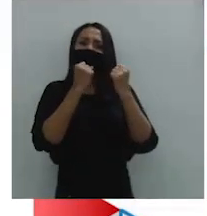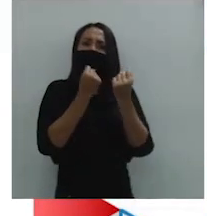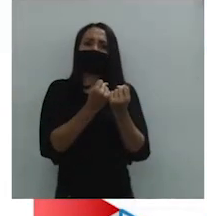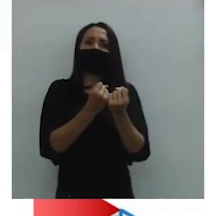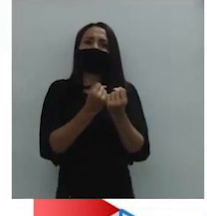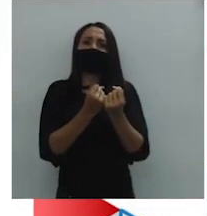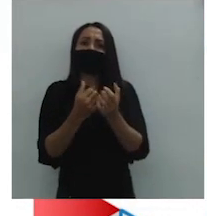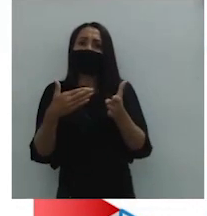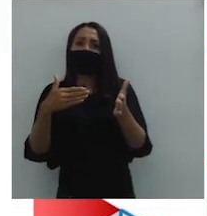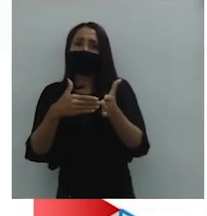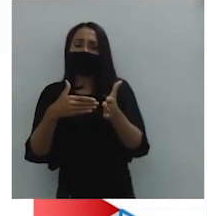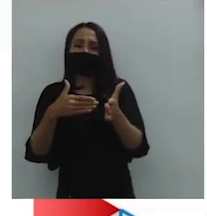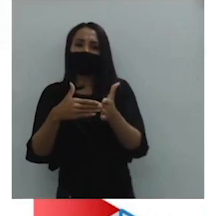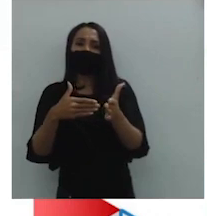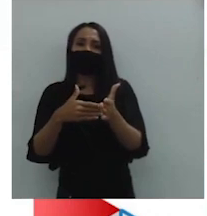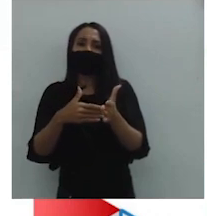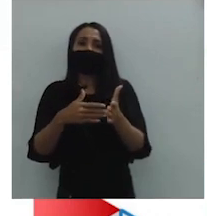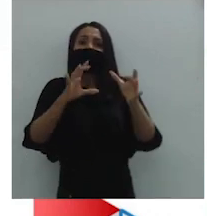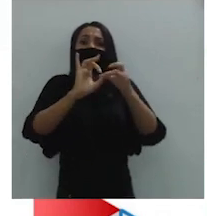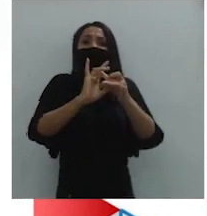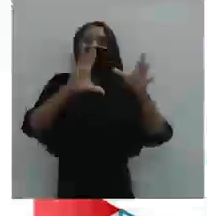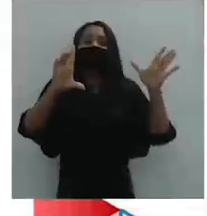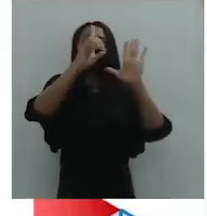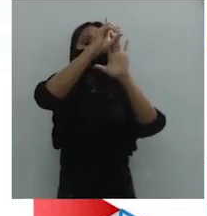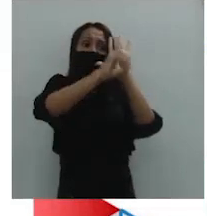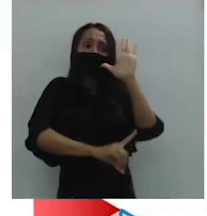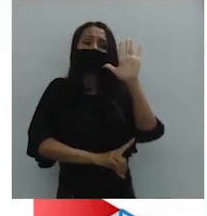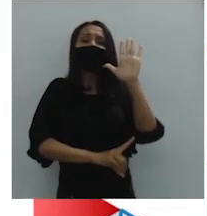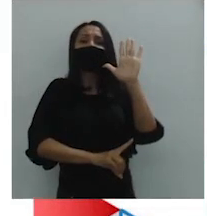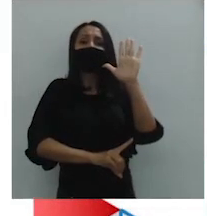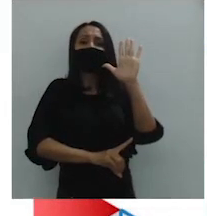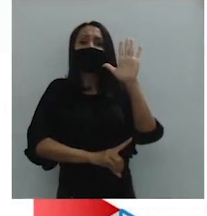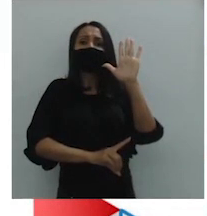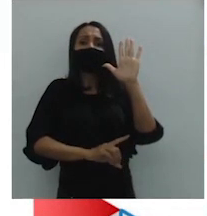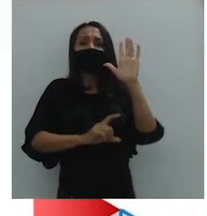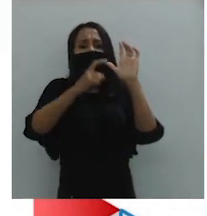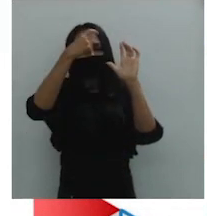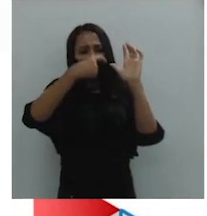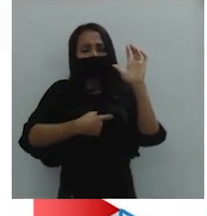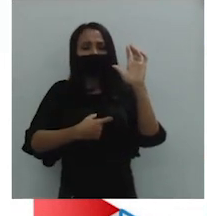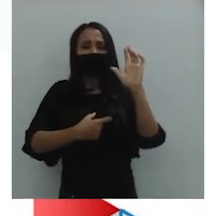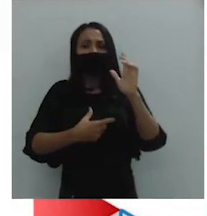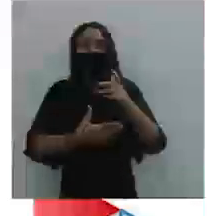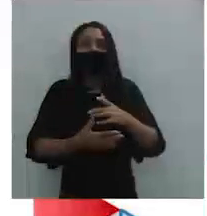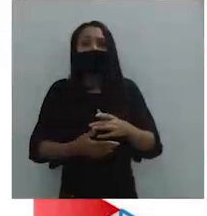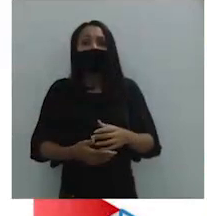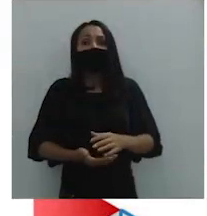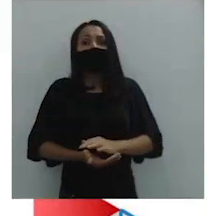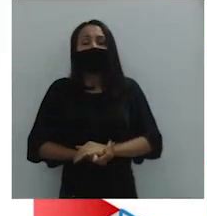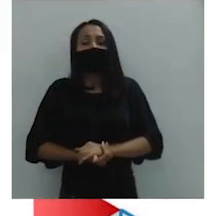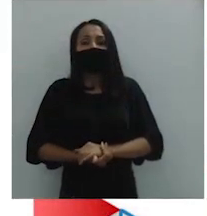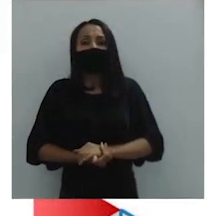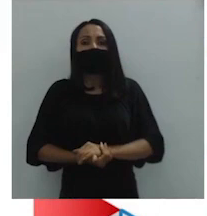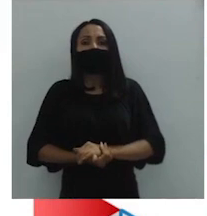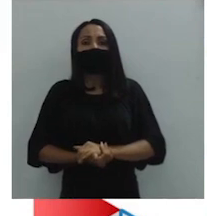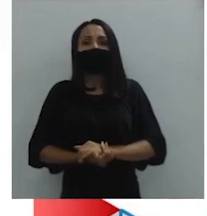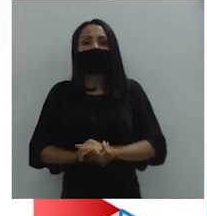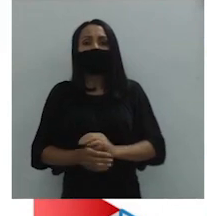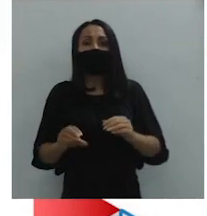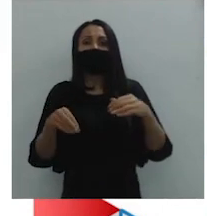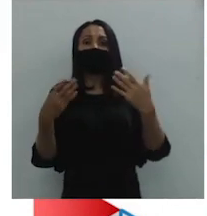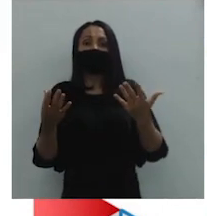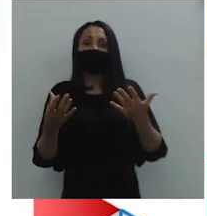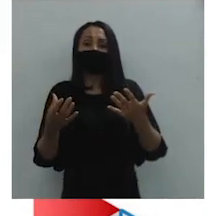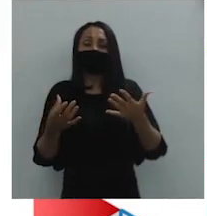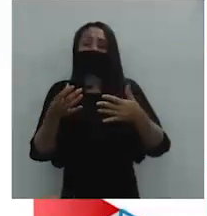de exercer livremente seus direitos de cidadão. E isso afeta diretamente ao